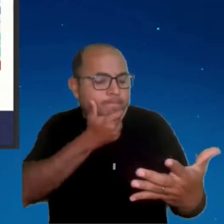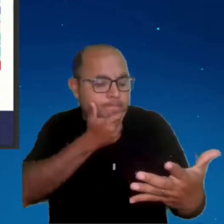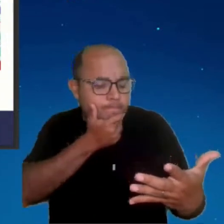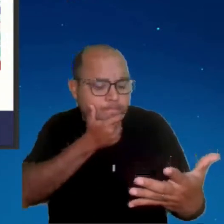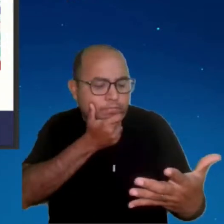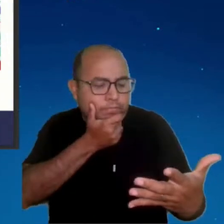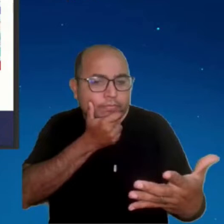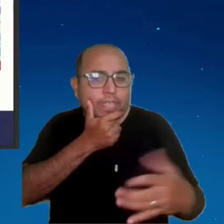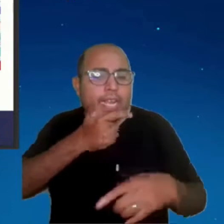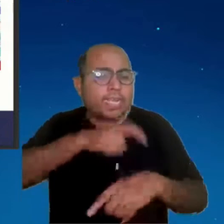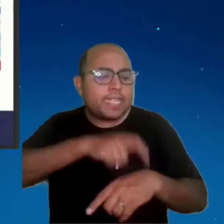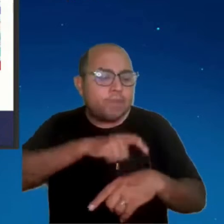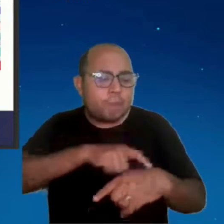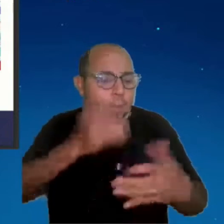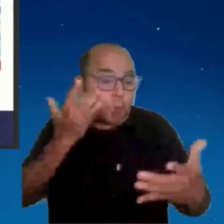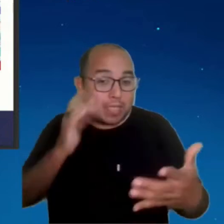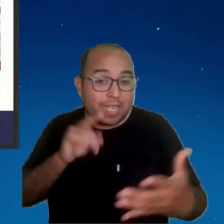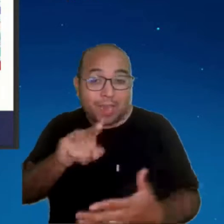nesse momento. Mas eu